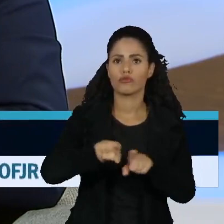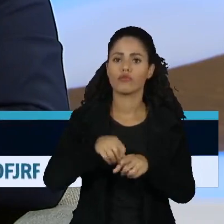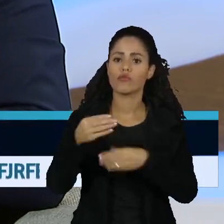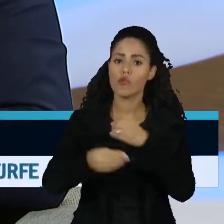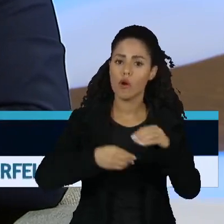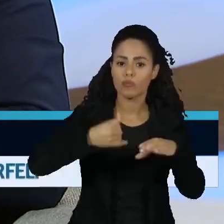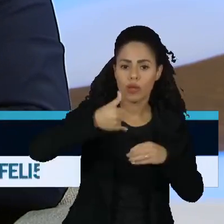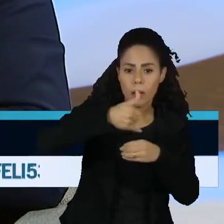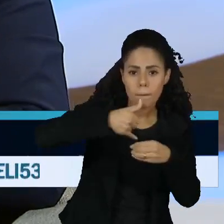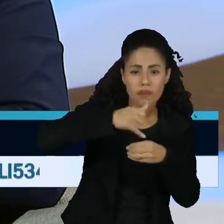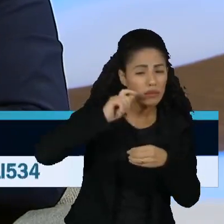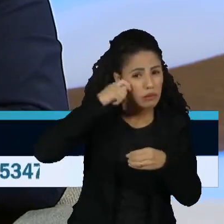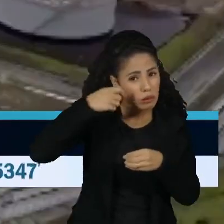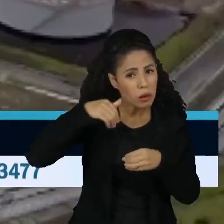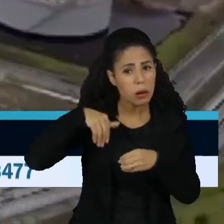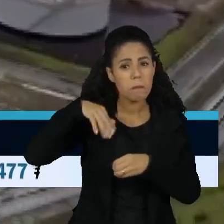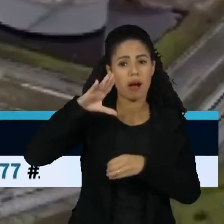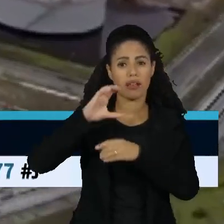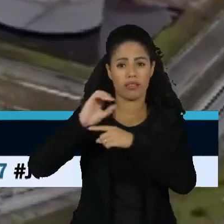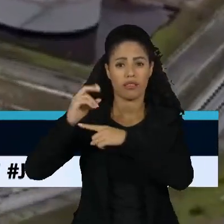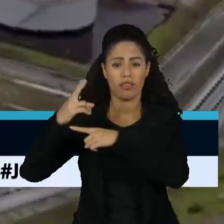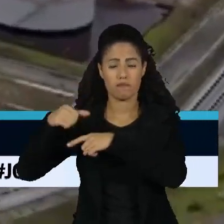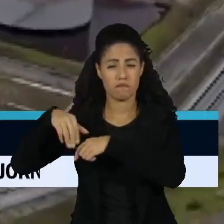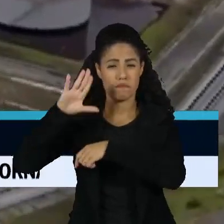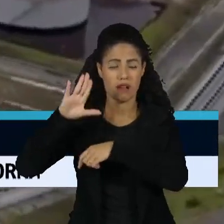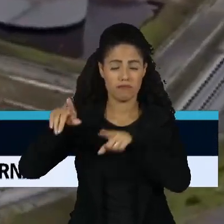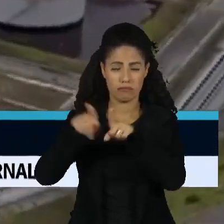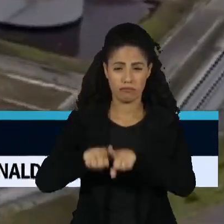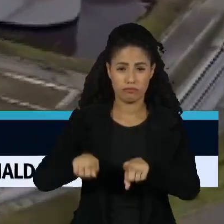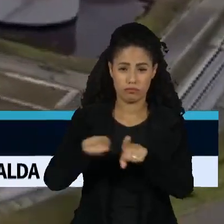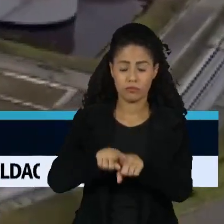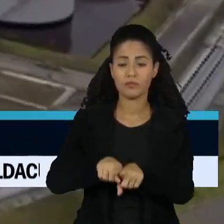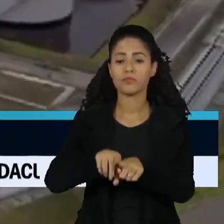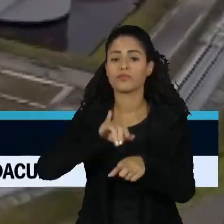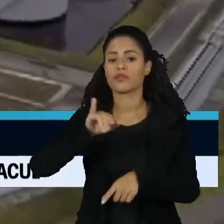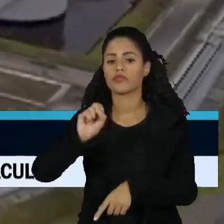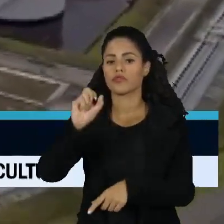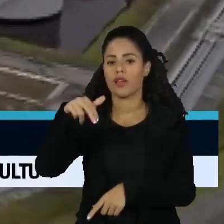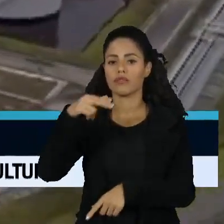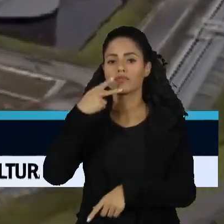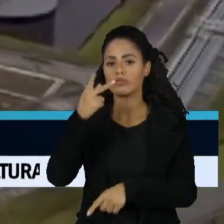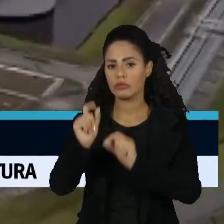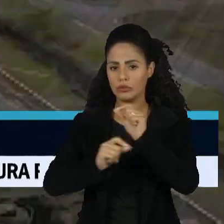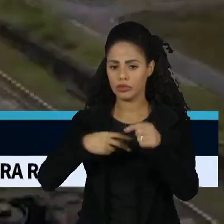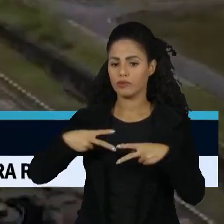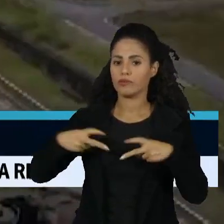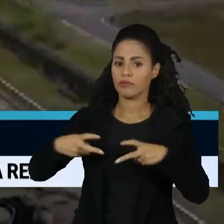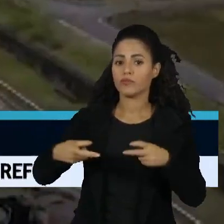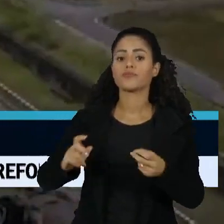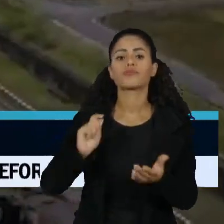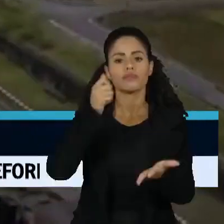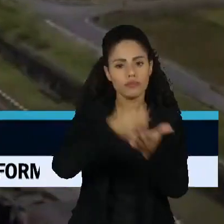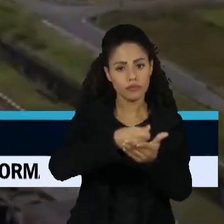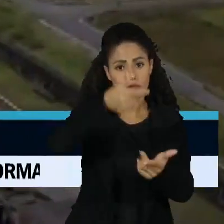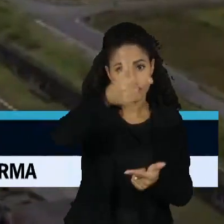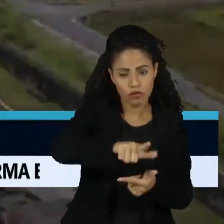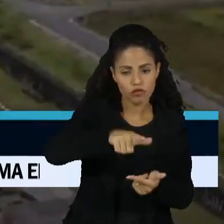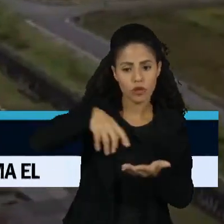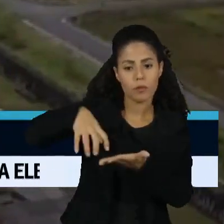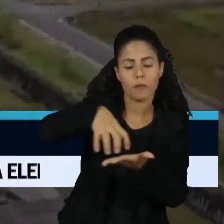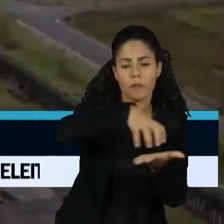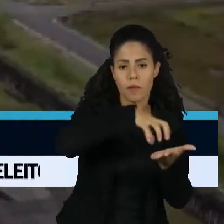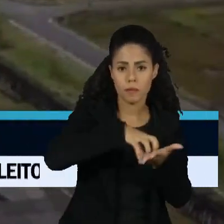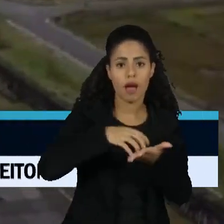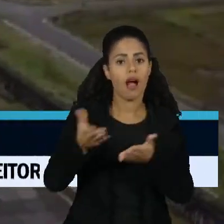petróleo mais carbonizado do que o nosso. Prates admitiu ainda a possibilidade da Petrobras recomprar refinarias, como a